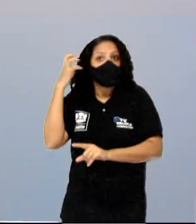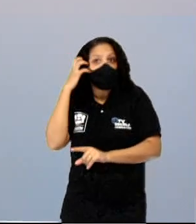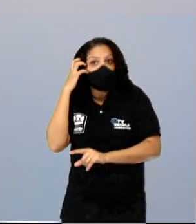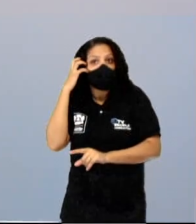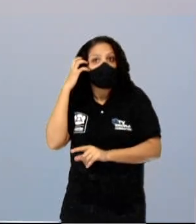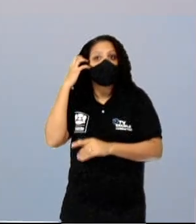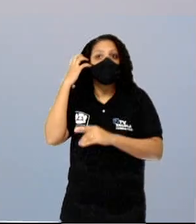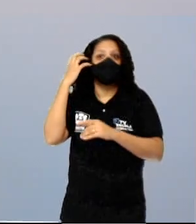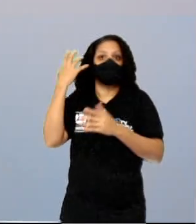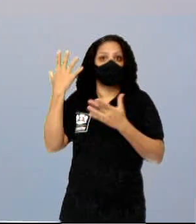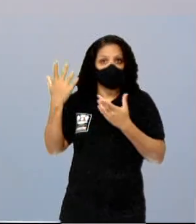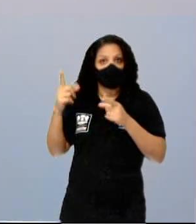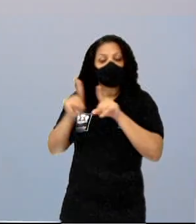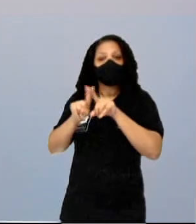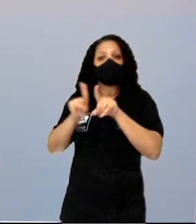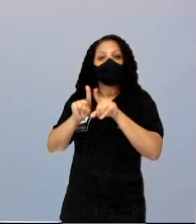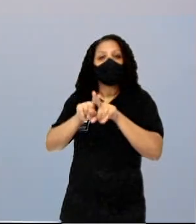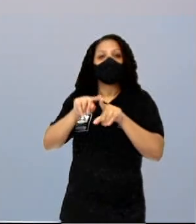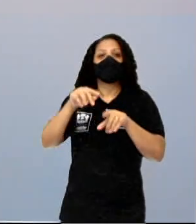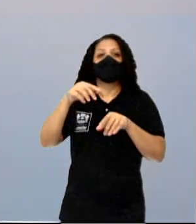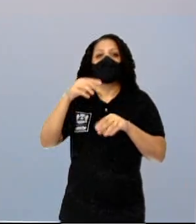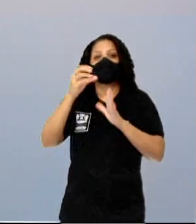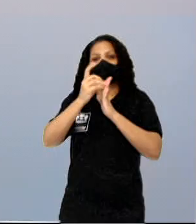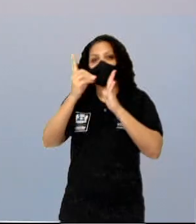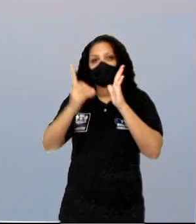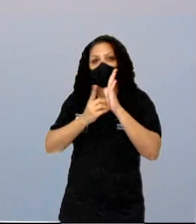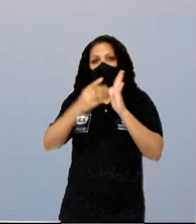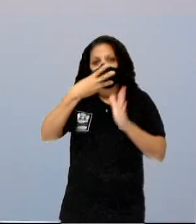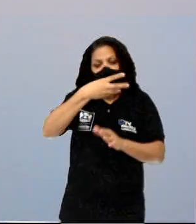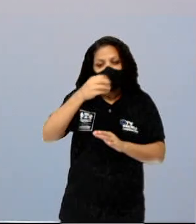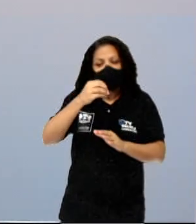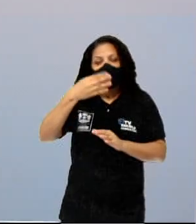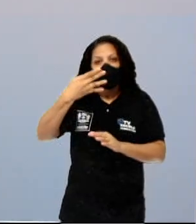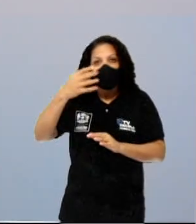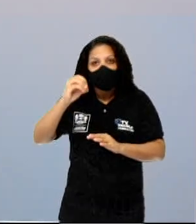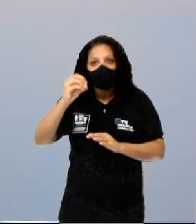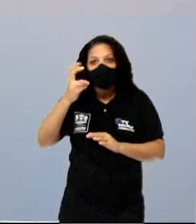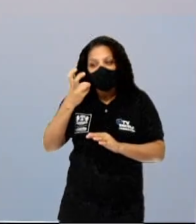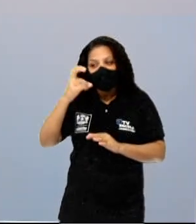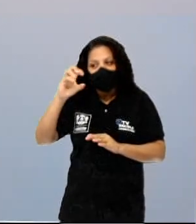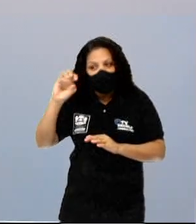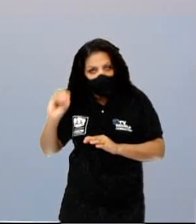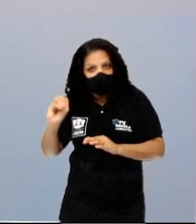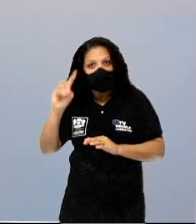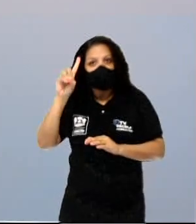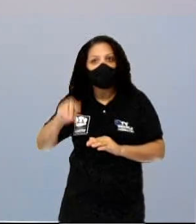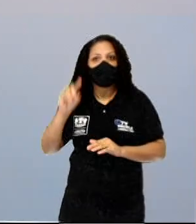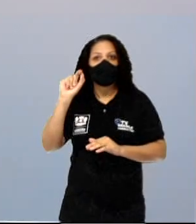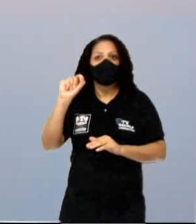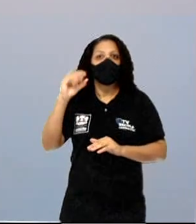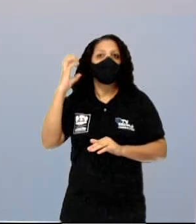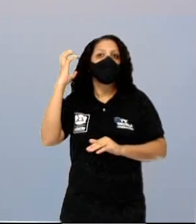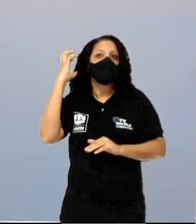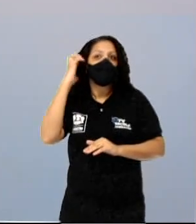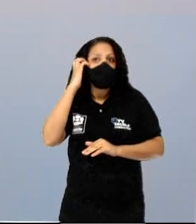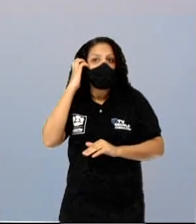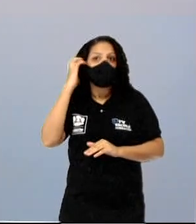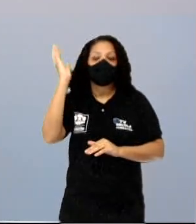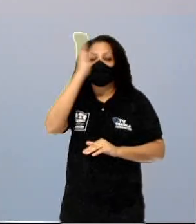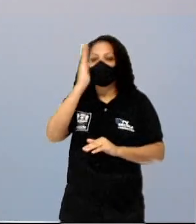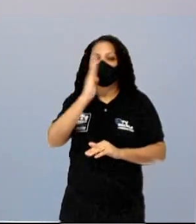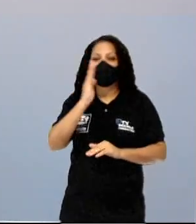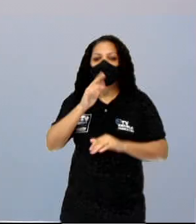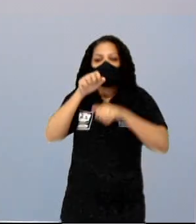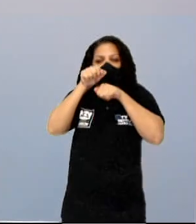30, 40 e 50 é a chamada era de ouro do rádio no Brasil, onde muitos aparelhos de rádio haviam se